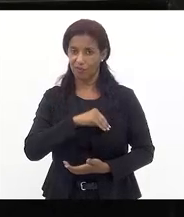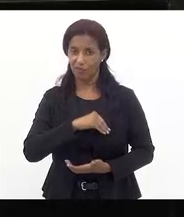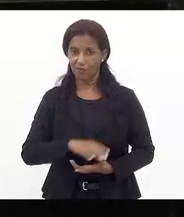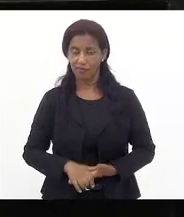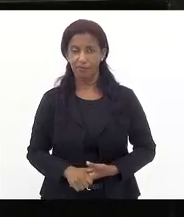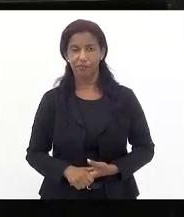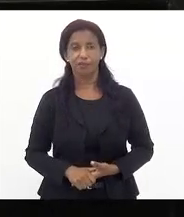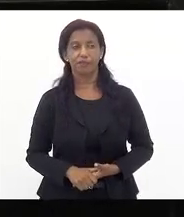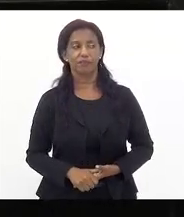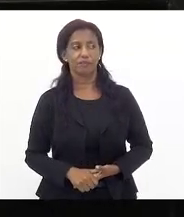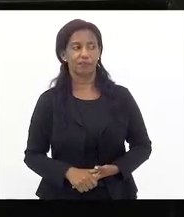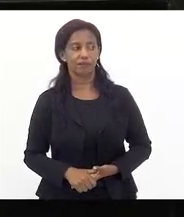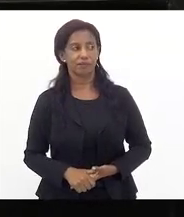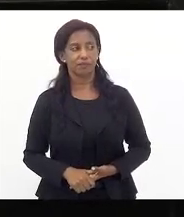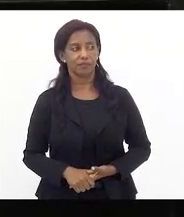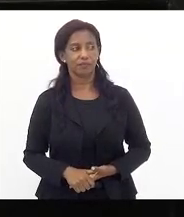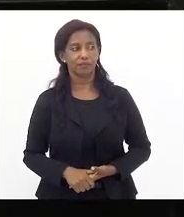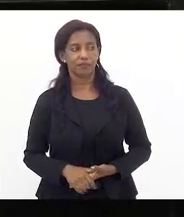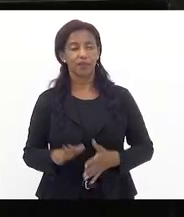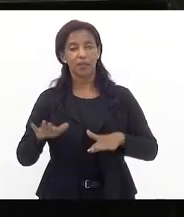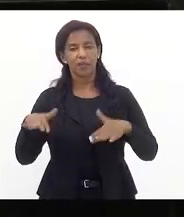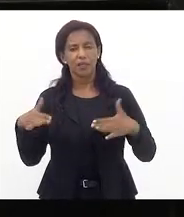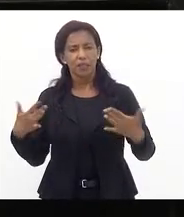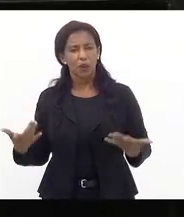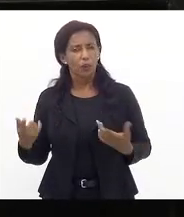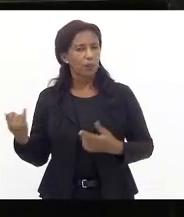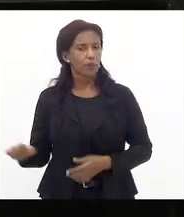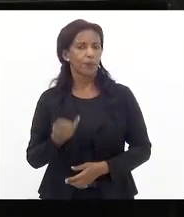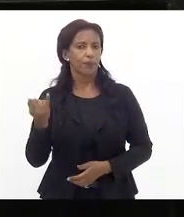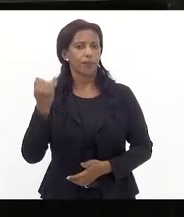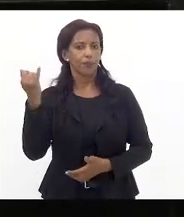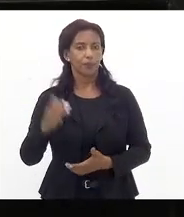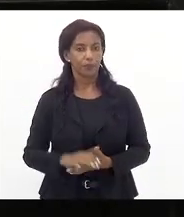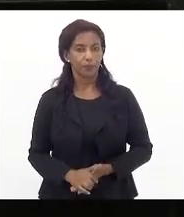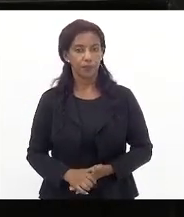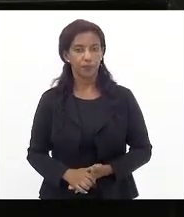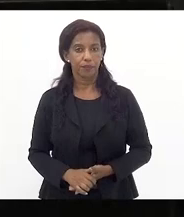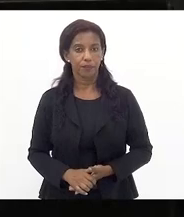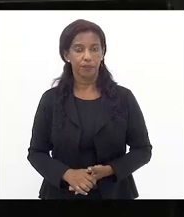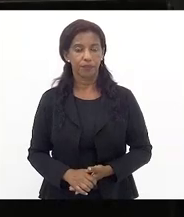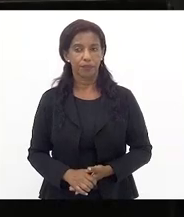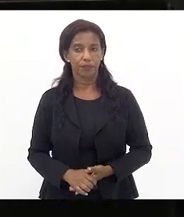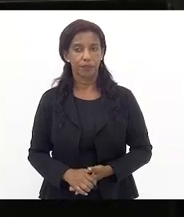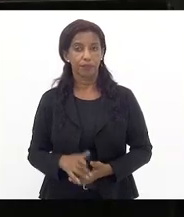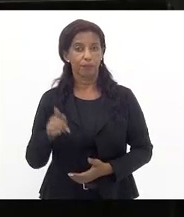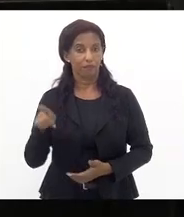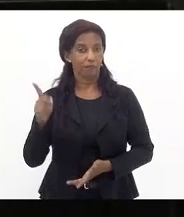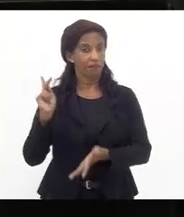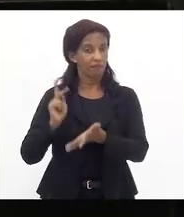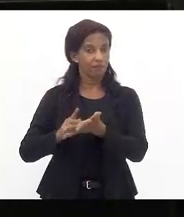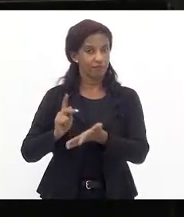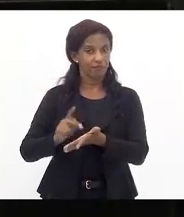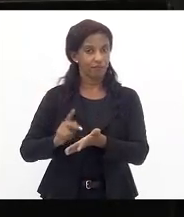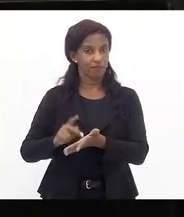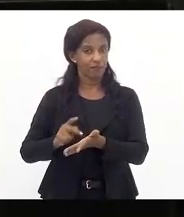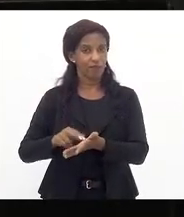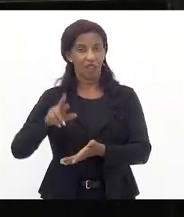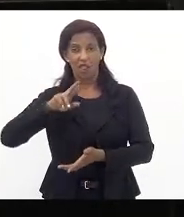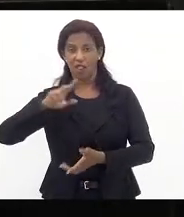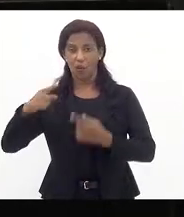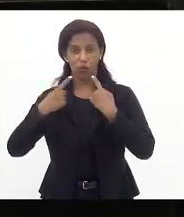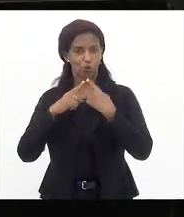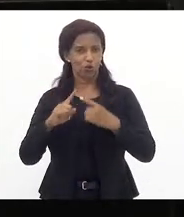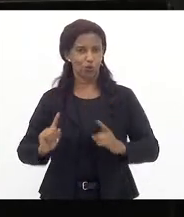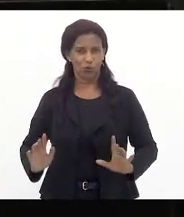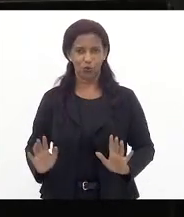salários. Tão merecidos. Essa é a verdade, não é o